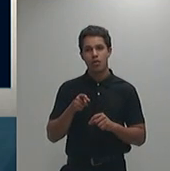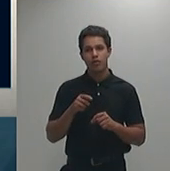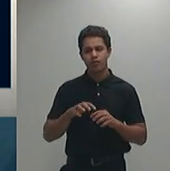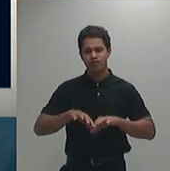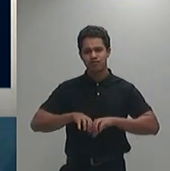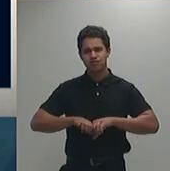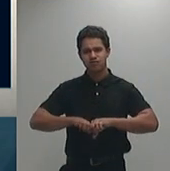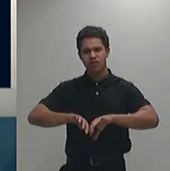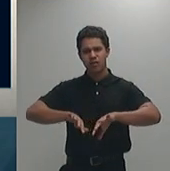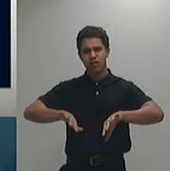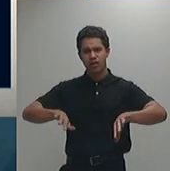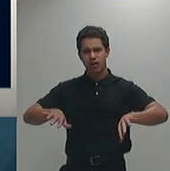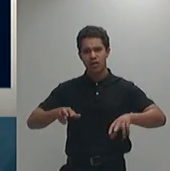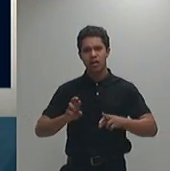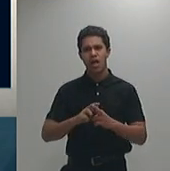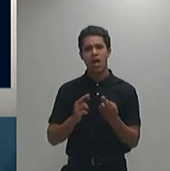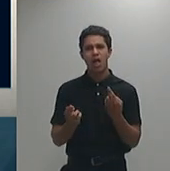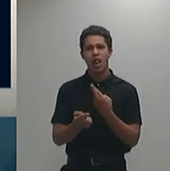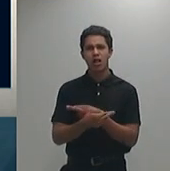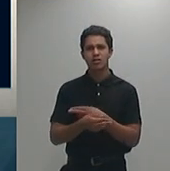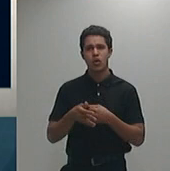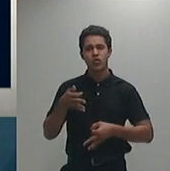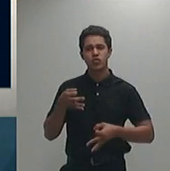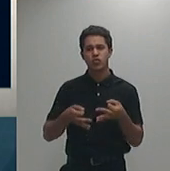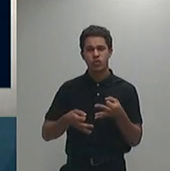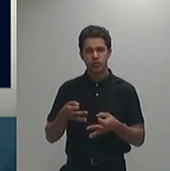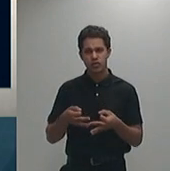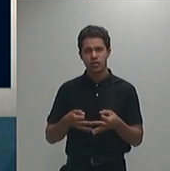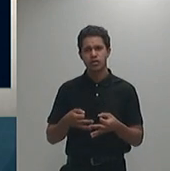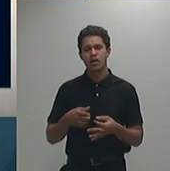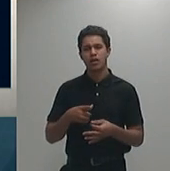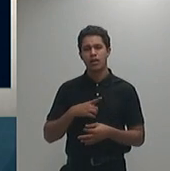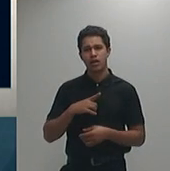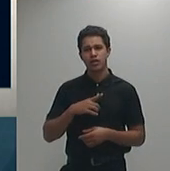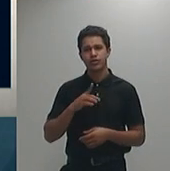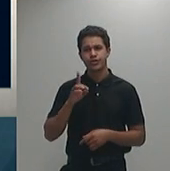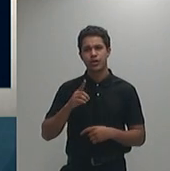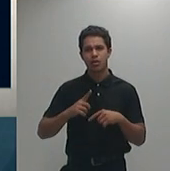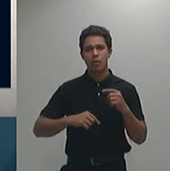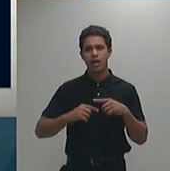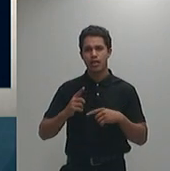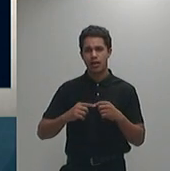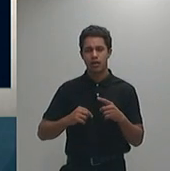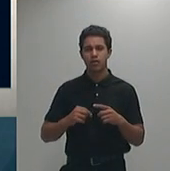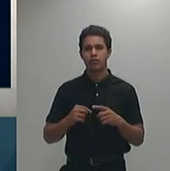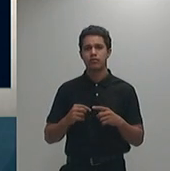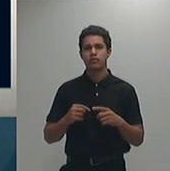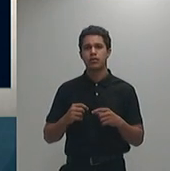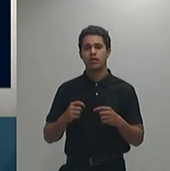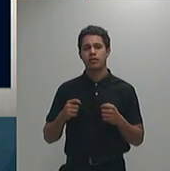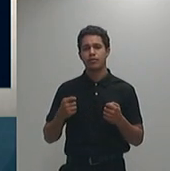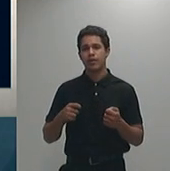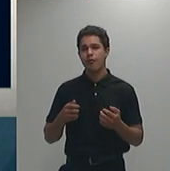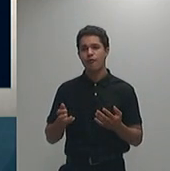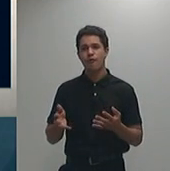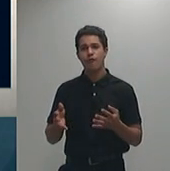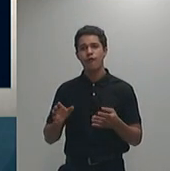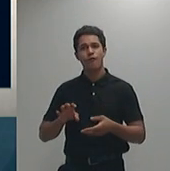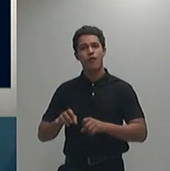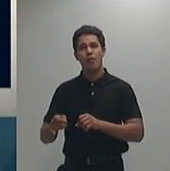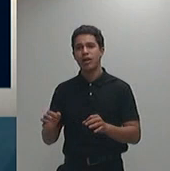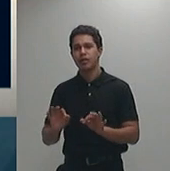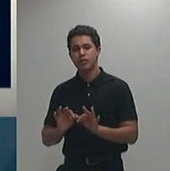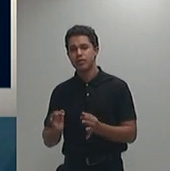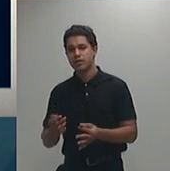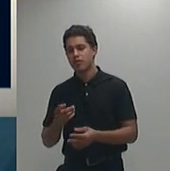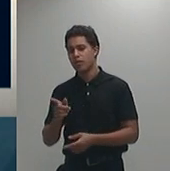desta relação jurídica estanque de direito material ver interesse formada apenas entre